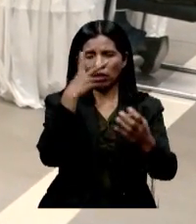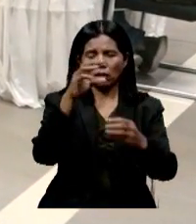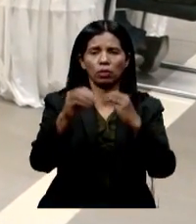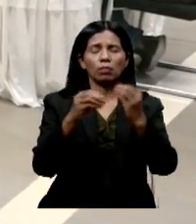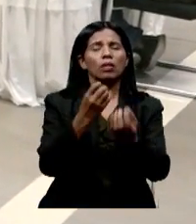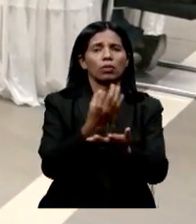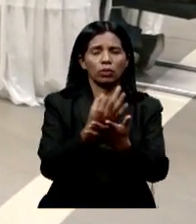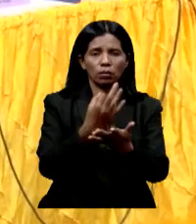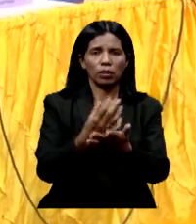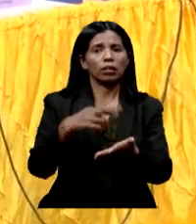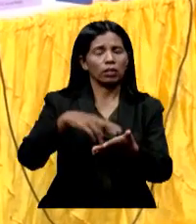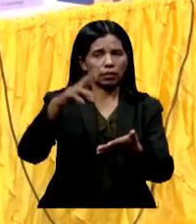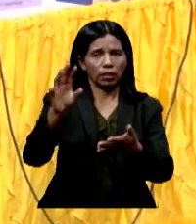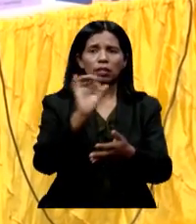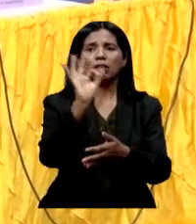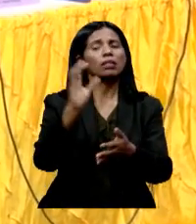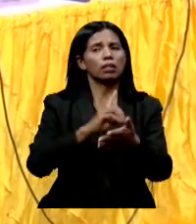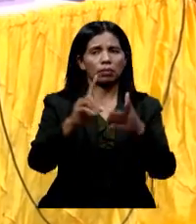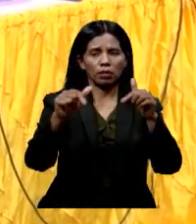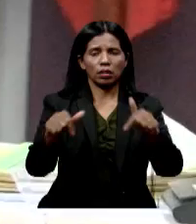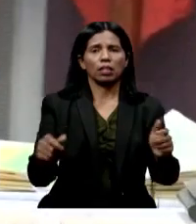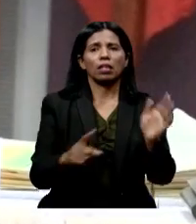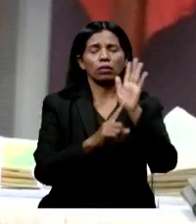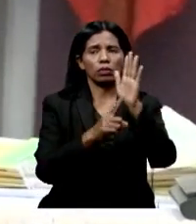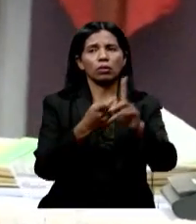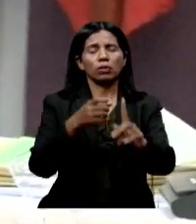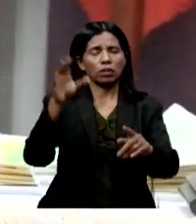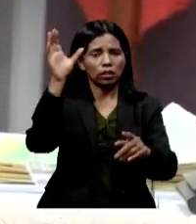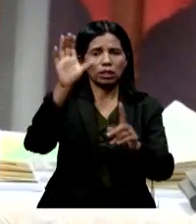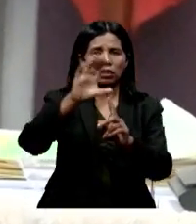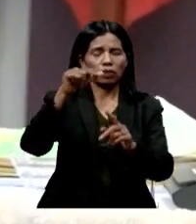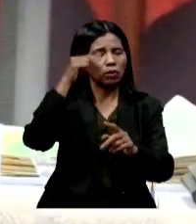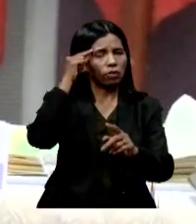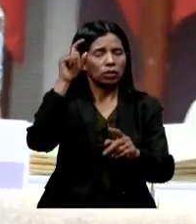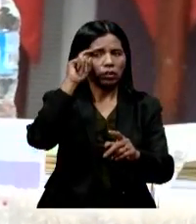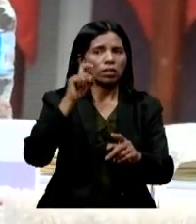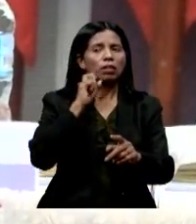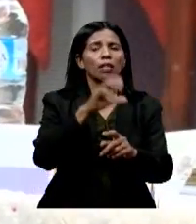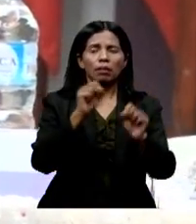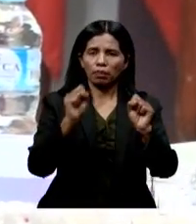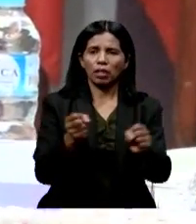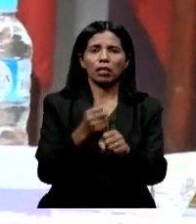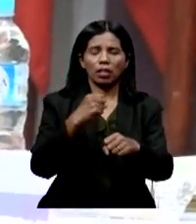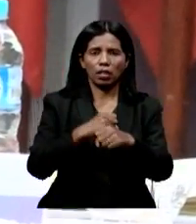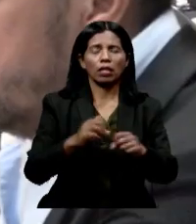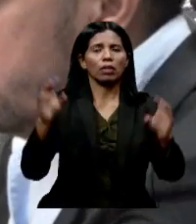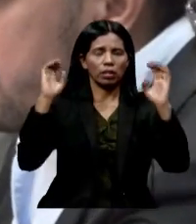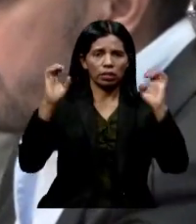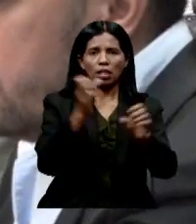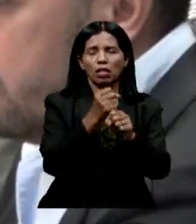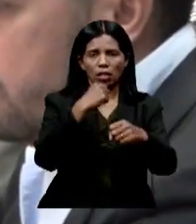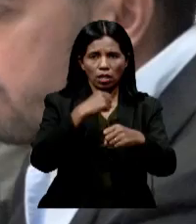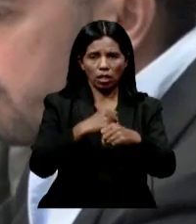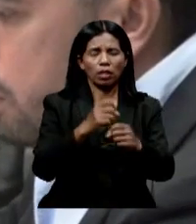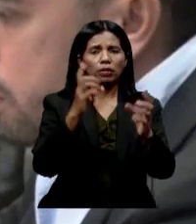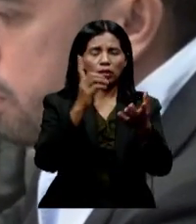retificativo sexta semana né, nebe preside o chefe do governo Kairala Sanan Guzmão, no nebe halo exercício onde decide a do